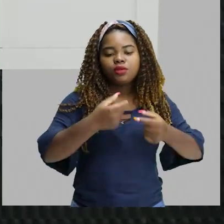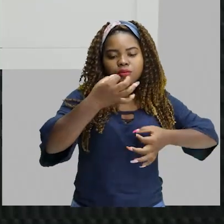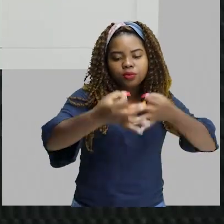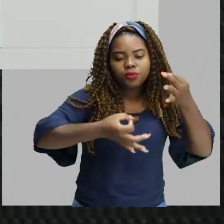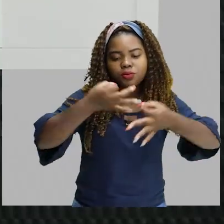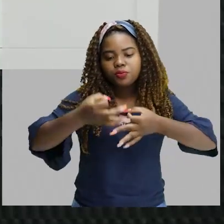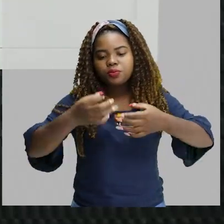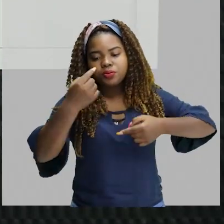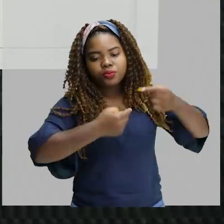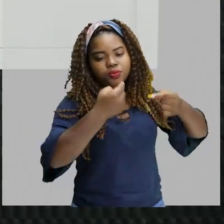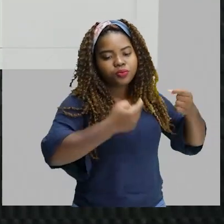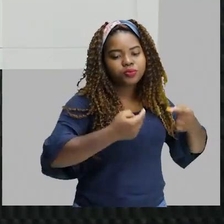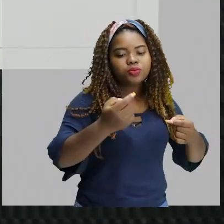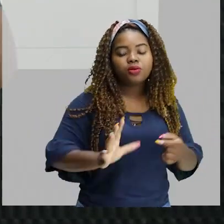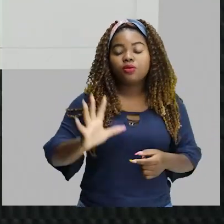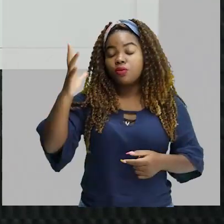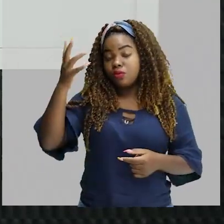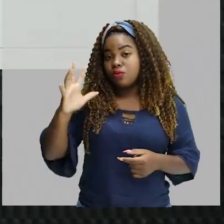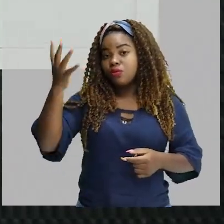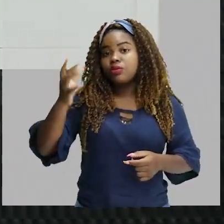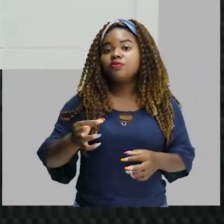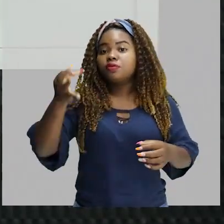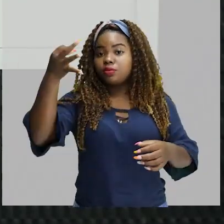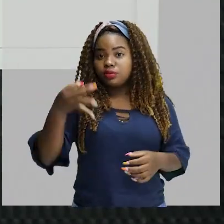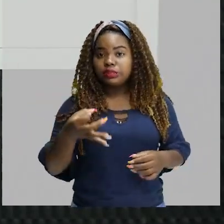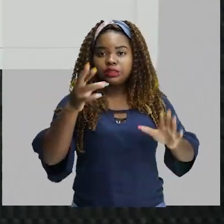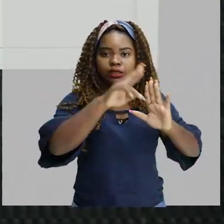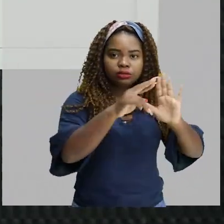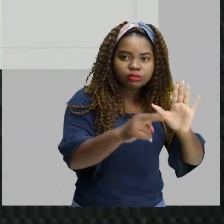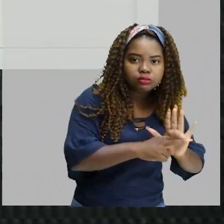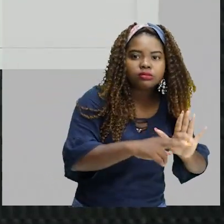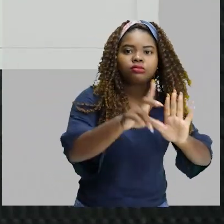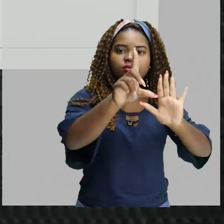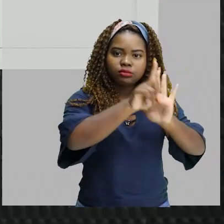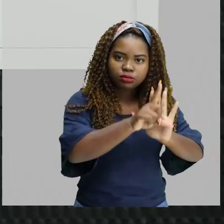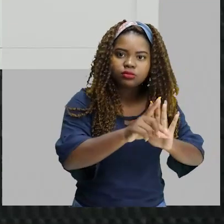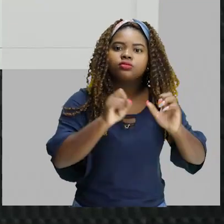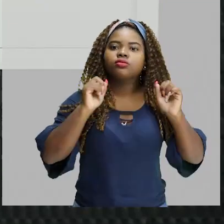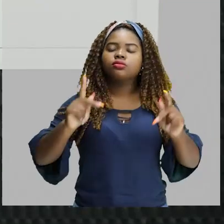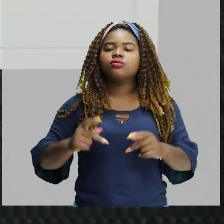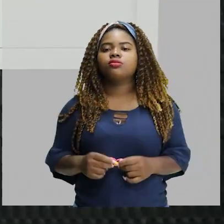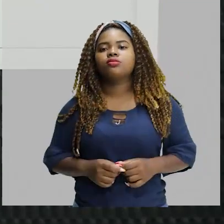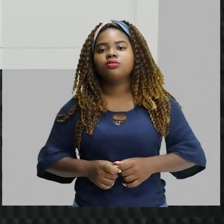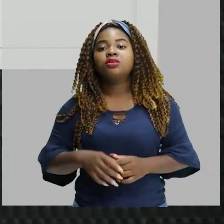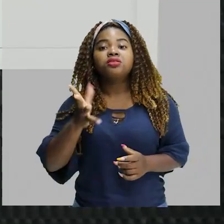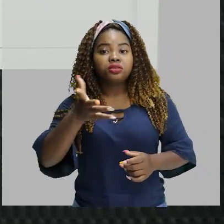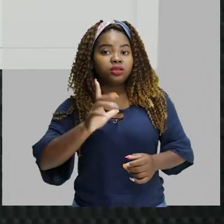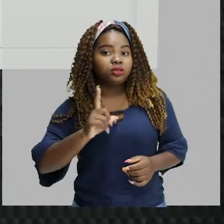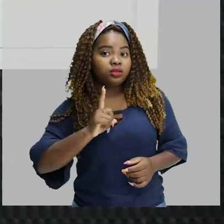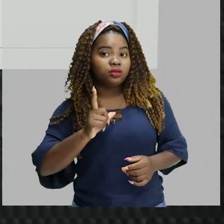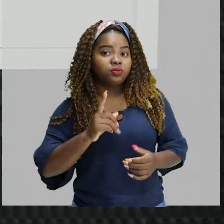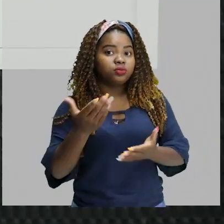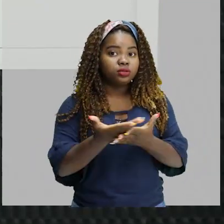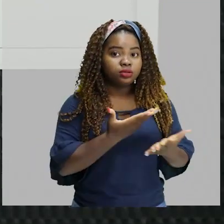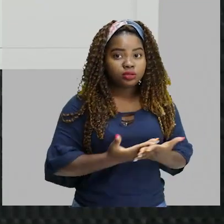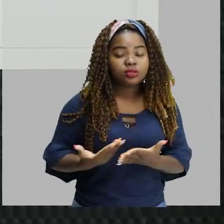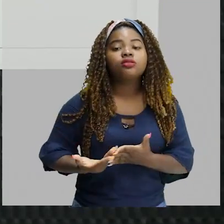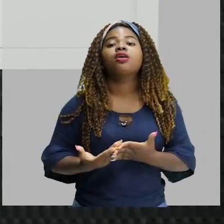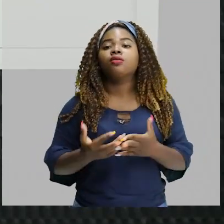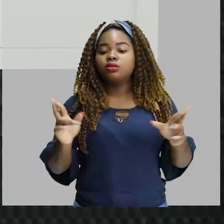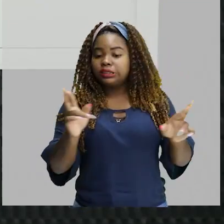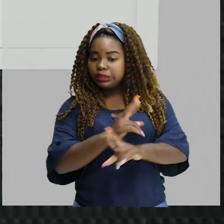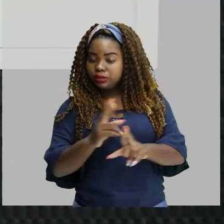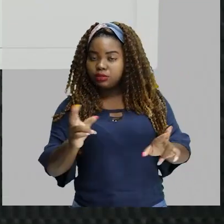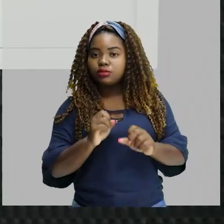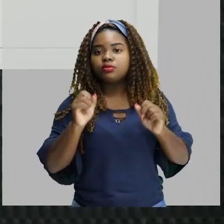seja estabelecida de forma coerente. Então ele vai lá citar, isso aqui vocês já sabem, nós temos aulas sobre isso, eu não vou